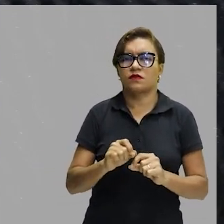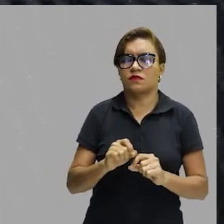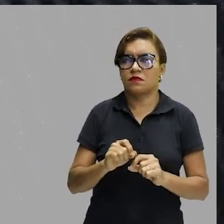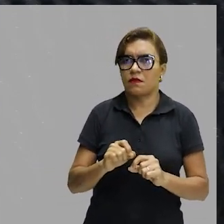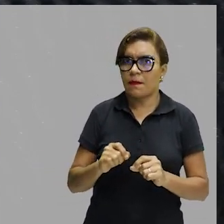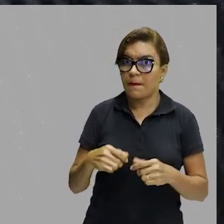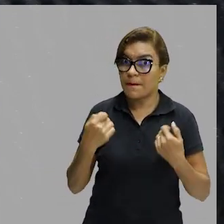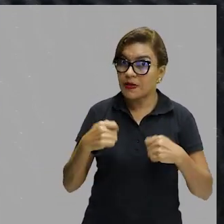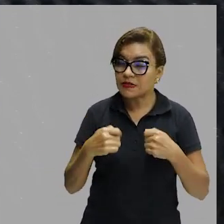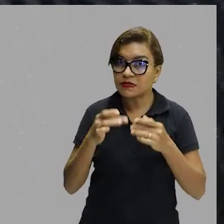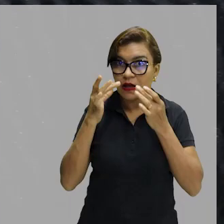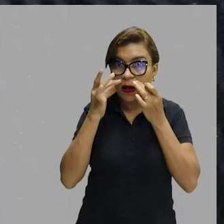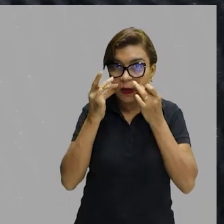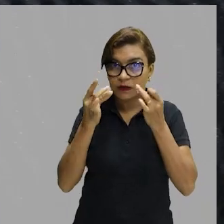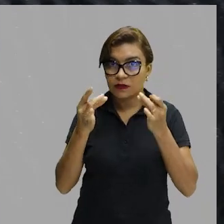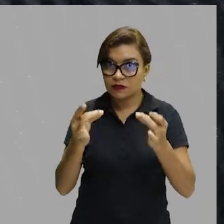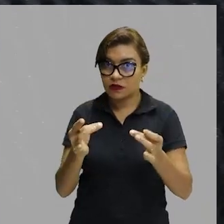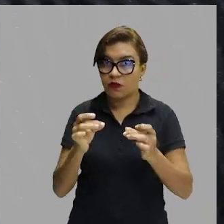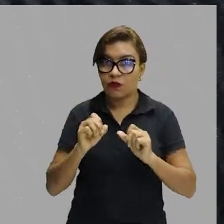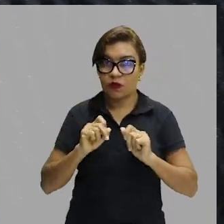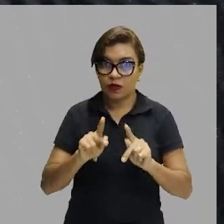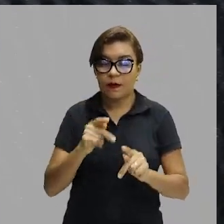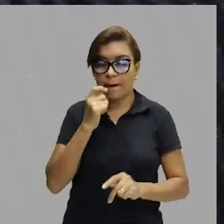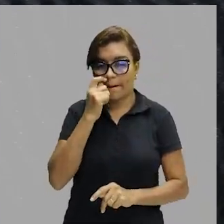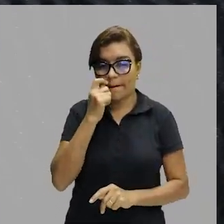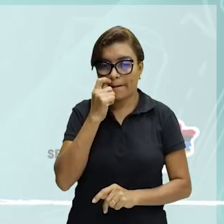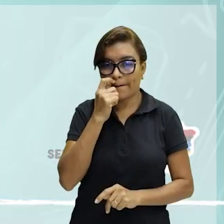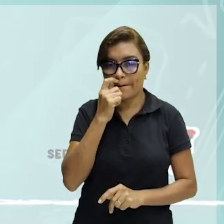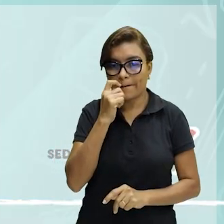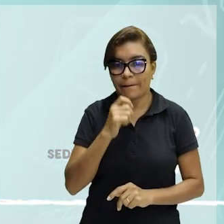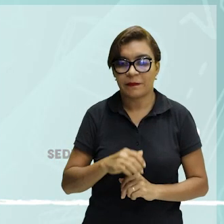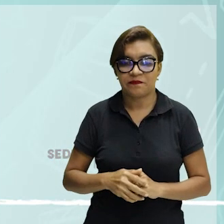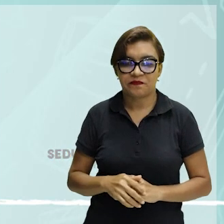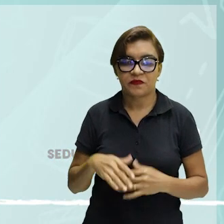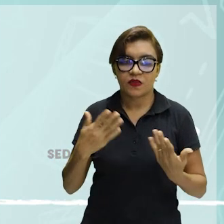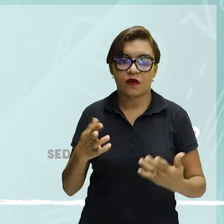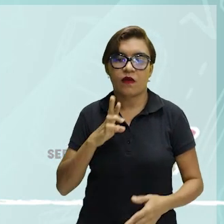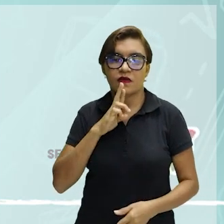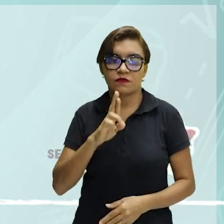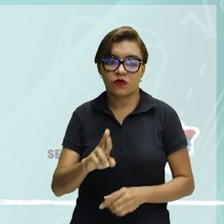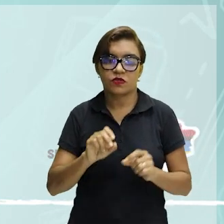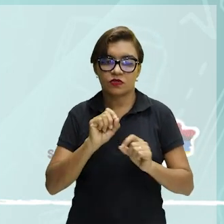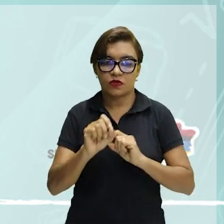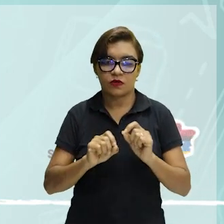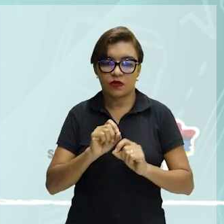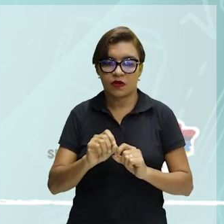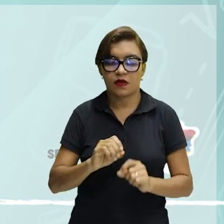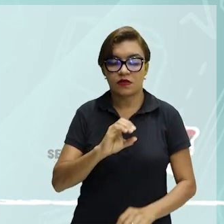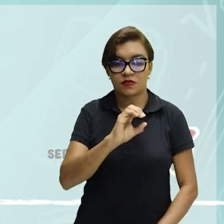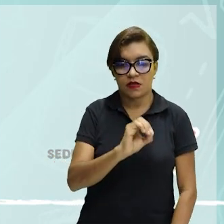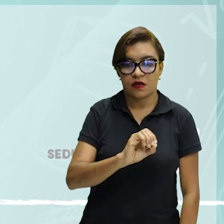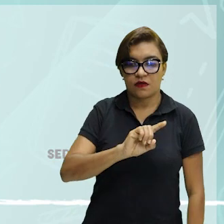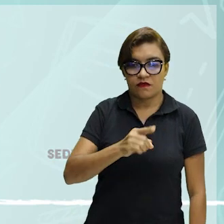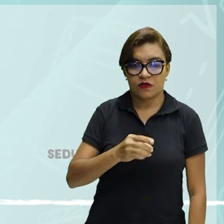fiquem atentos a isso, certo? Notação científica. Então, o resultado foi